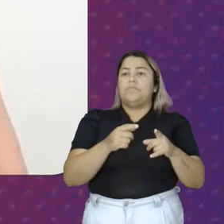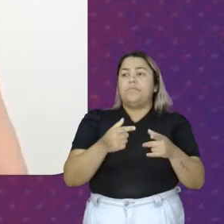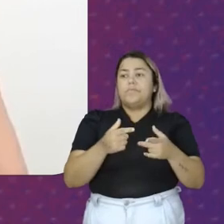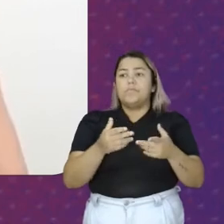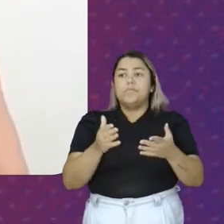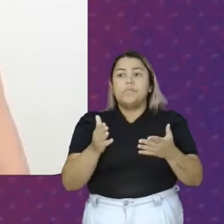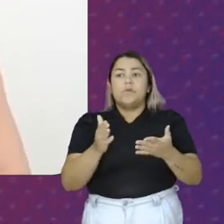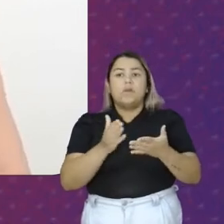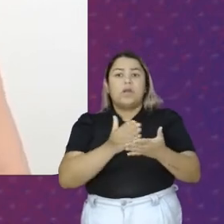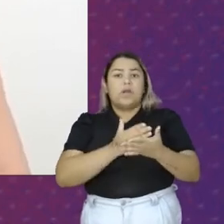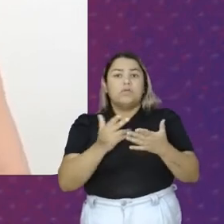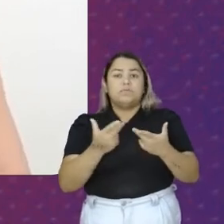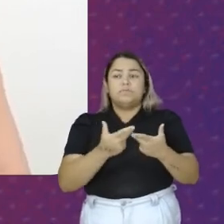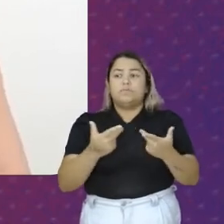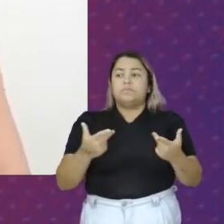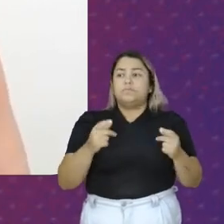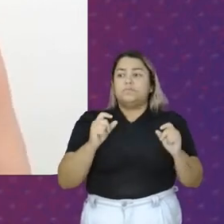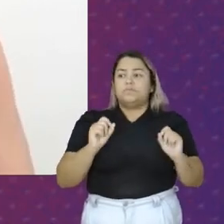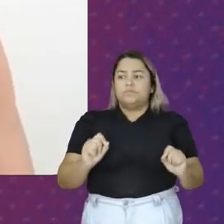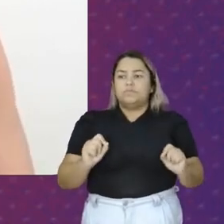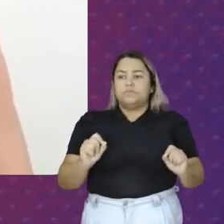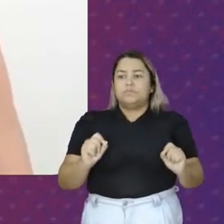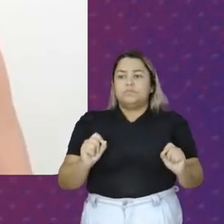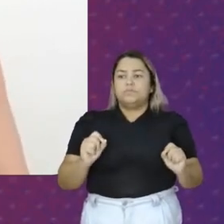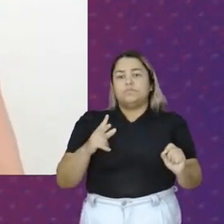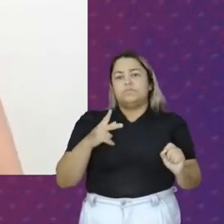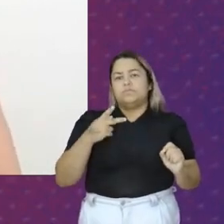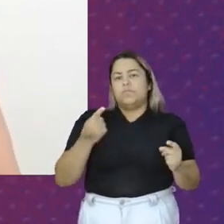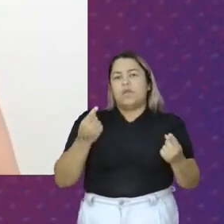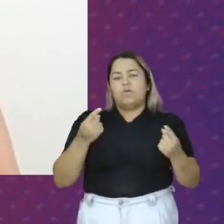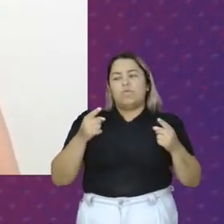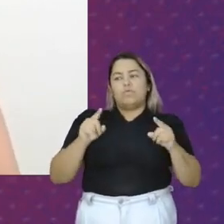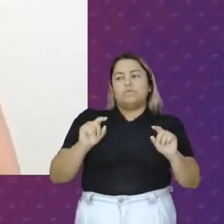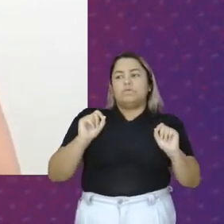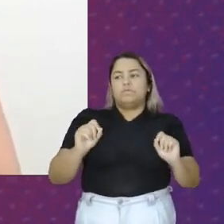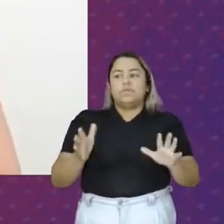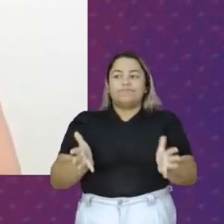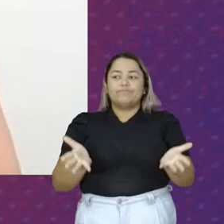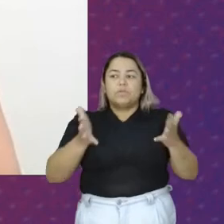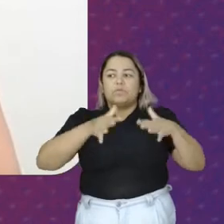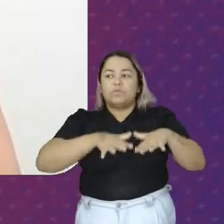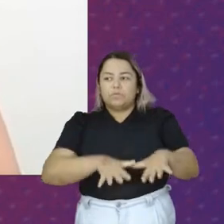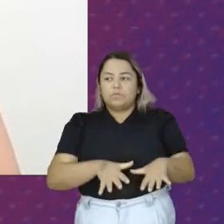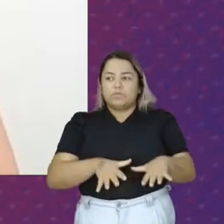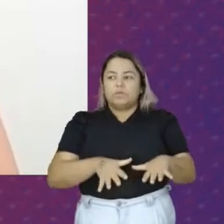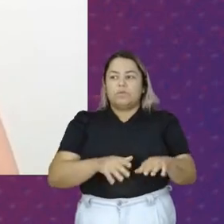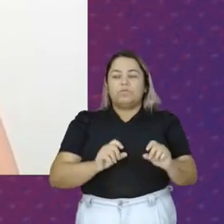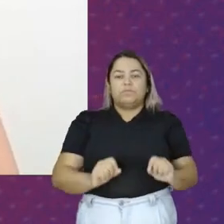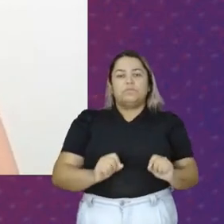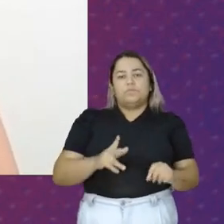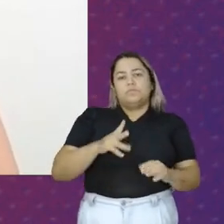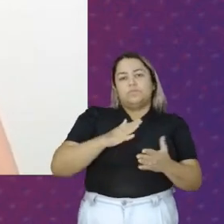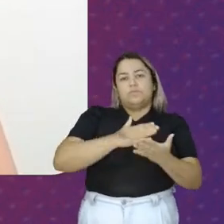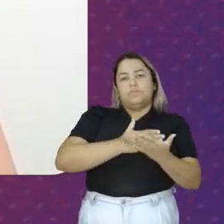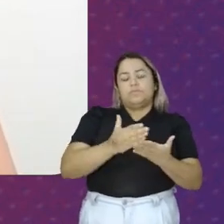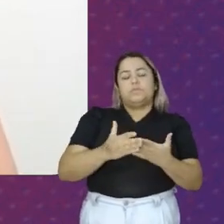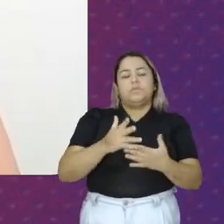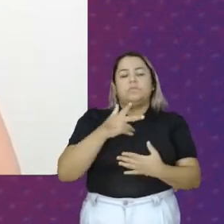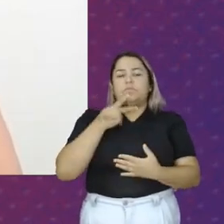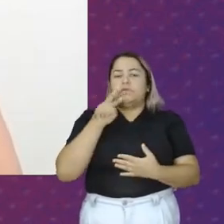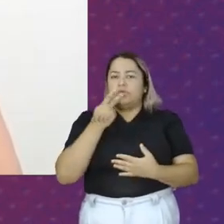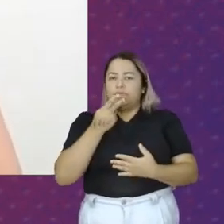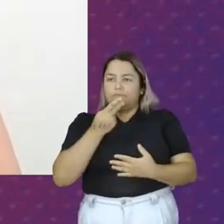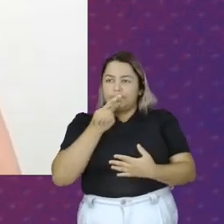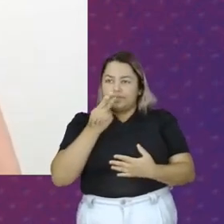situações que contradizem o princípio da inclusão, né? A começar pela